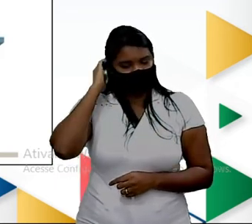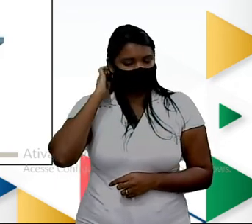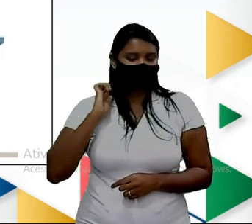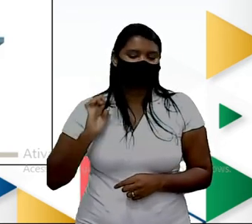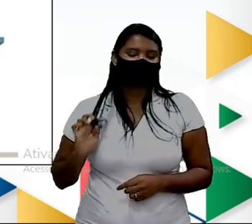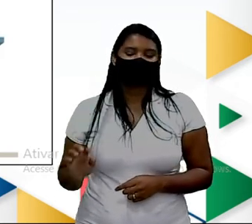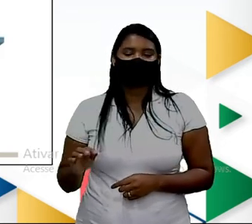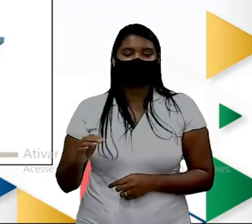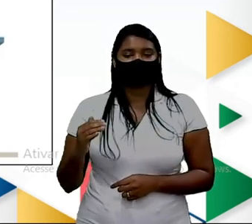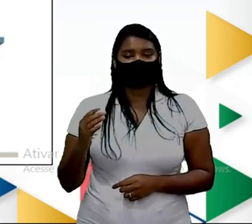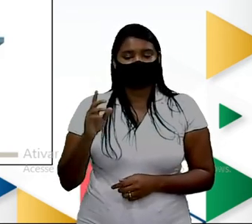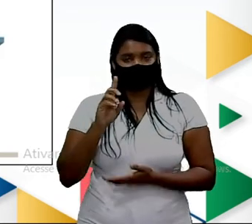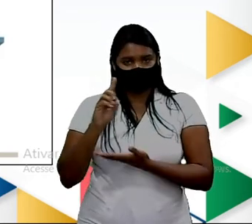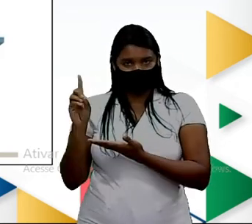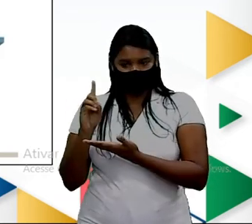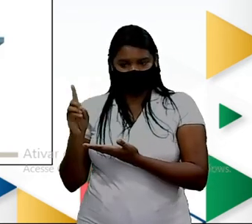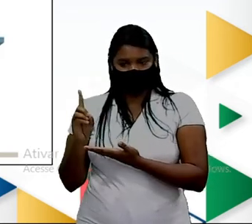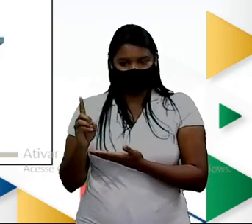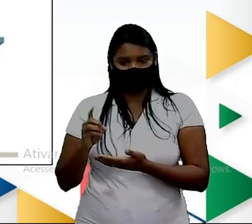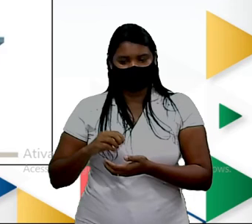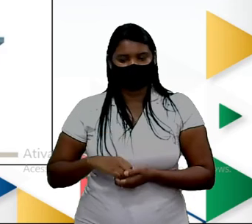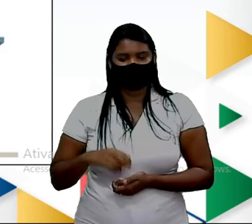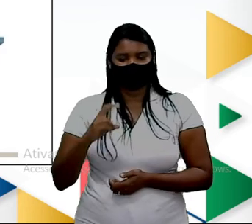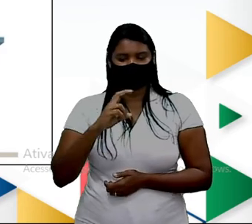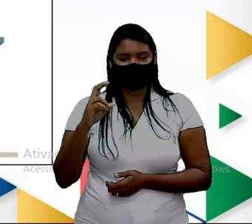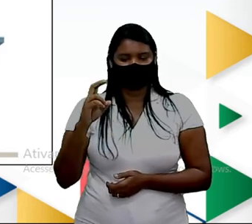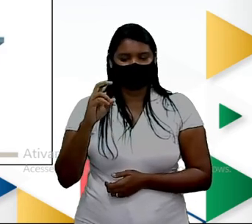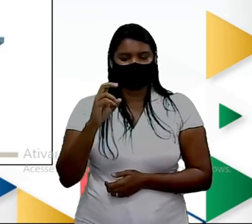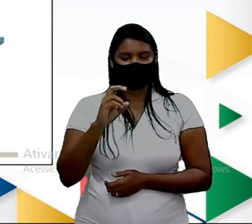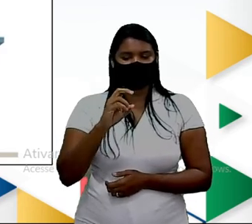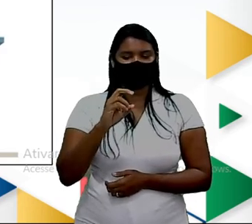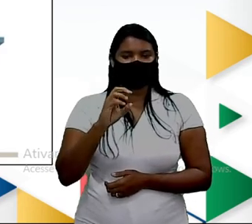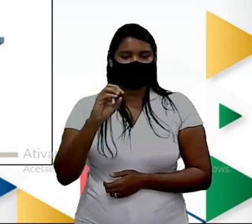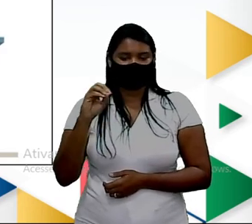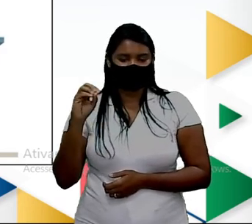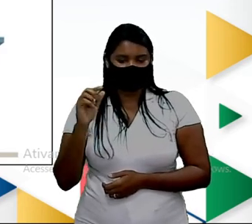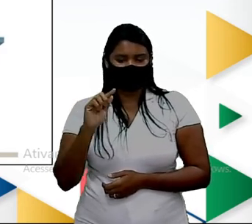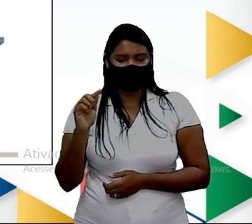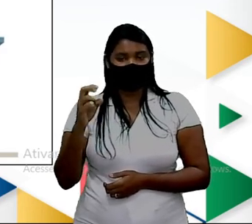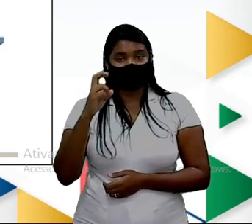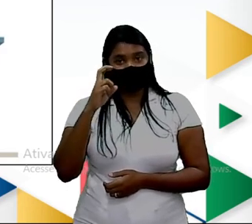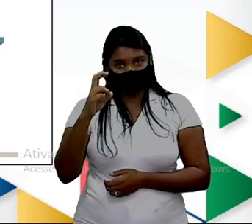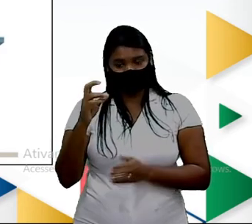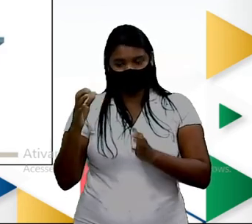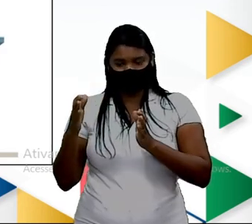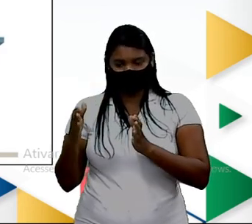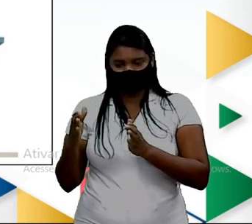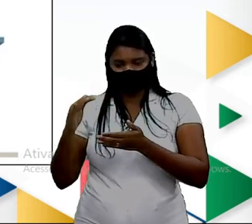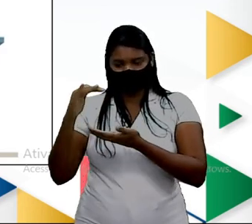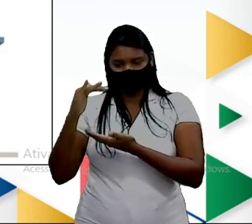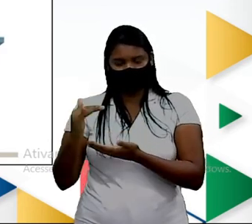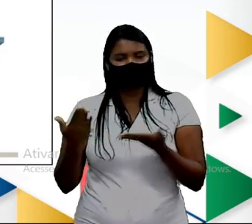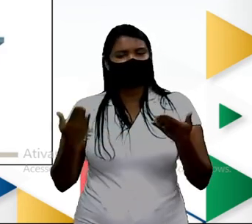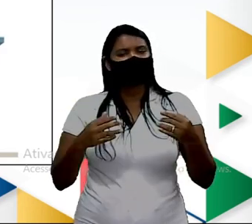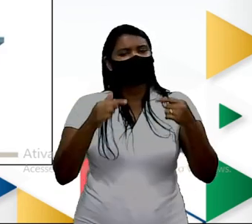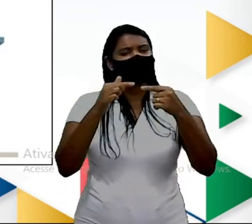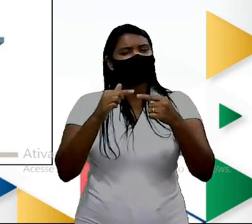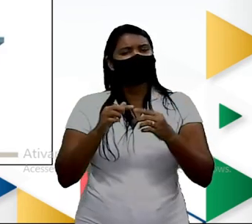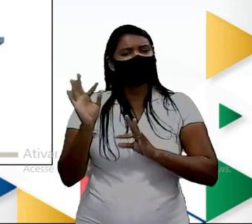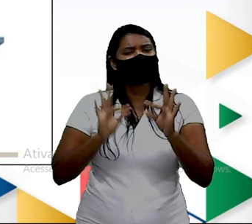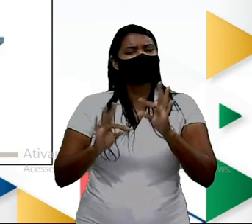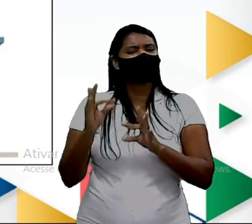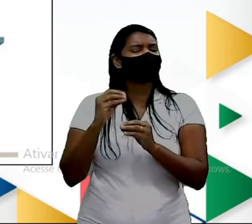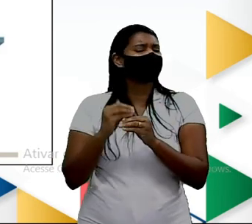Do outro lado tem meio quilo, que são 500 gramas, e 5 caixas. Então, qual é a relação que eu vou montar